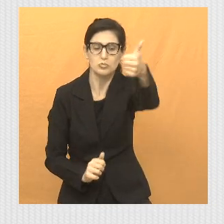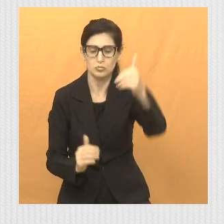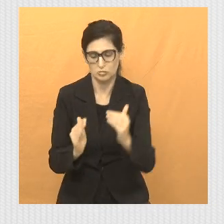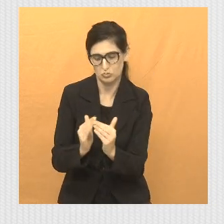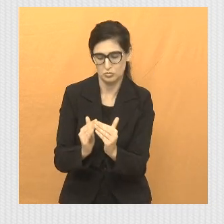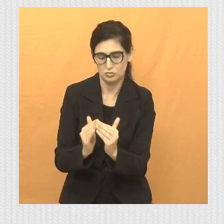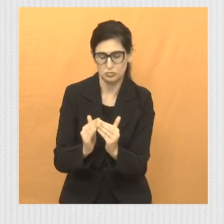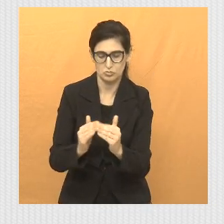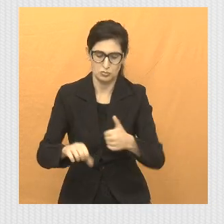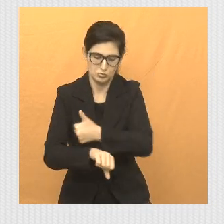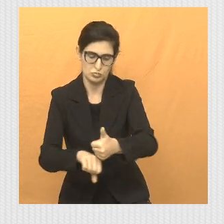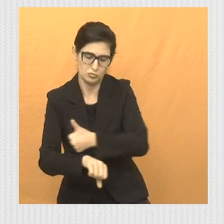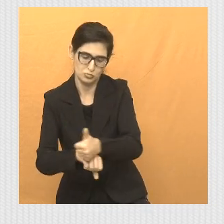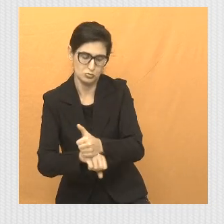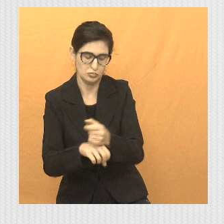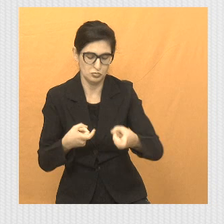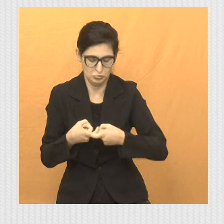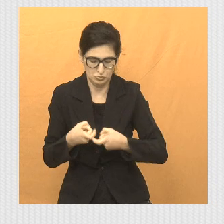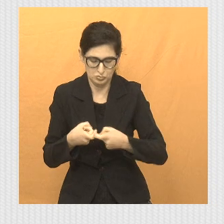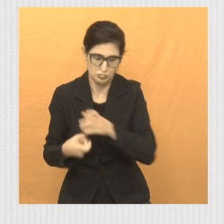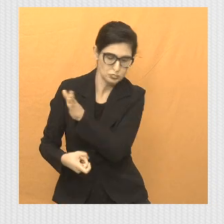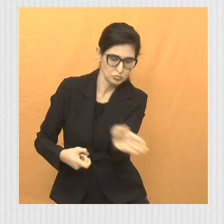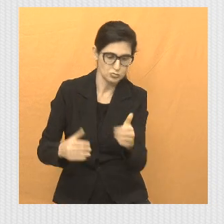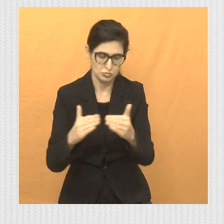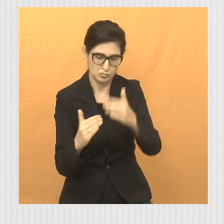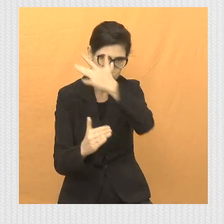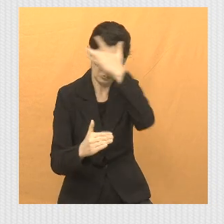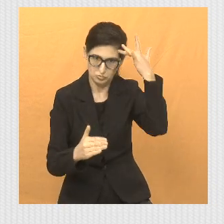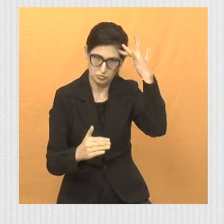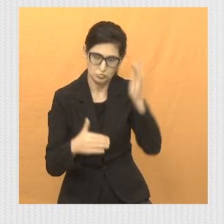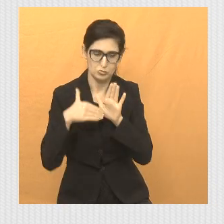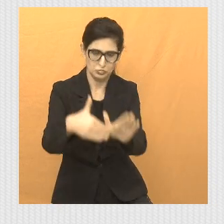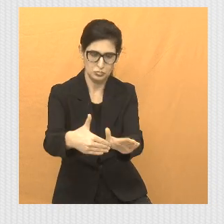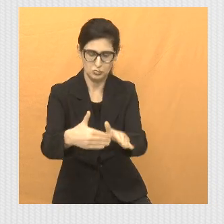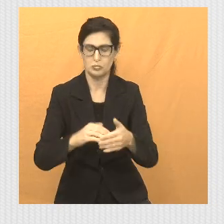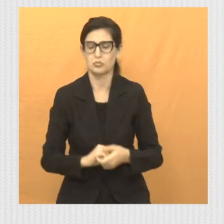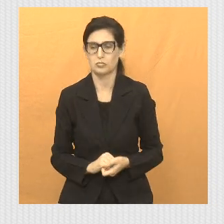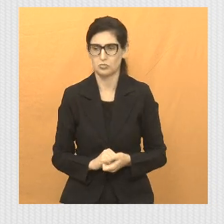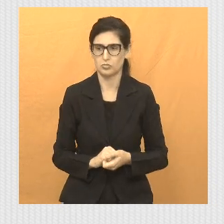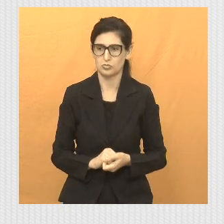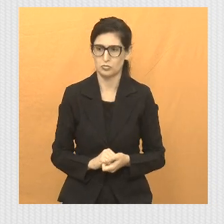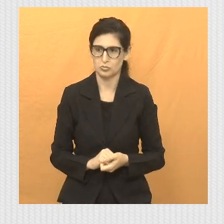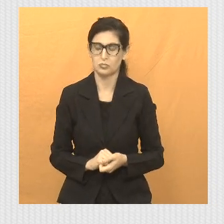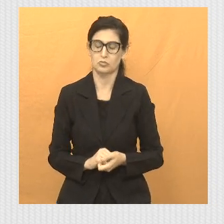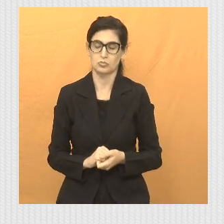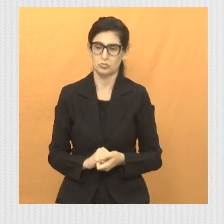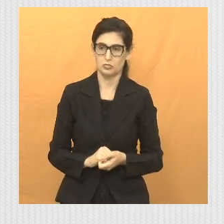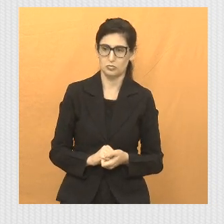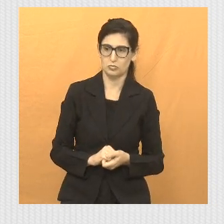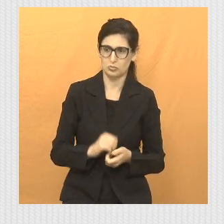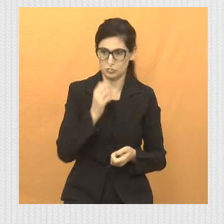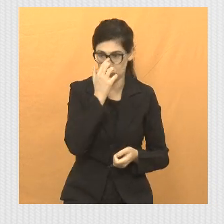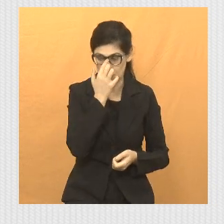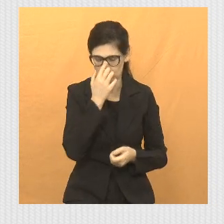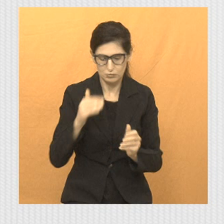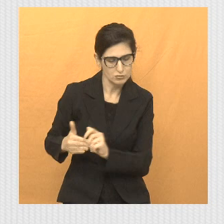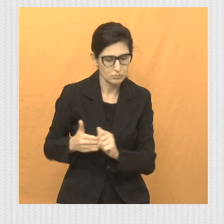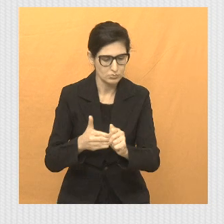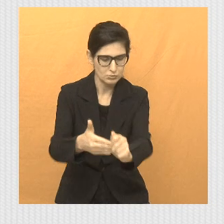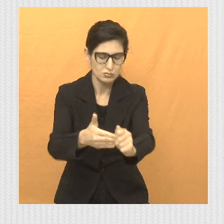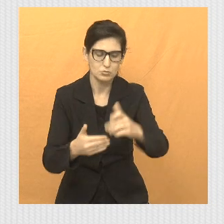deu um salto bastante significativo nos acompanhamentos de pacientes